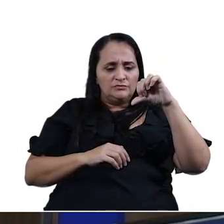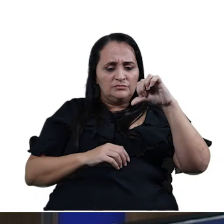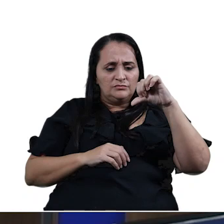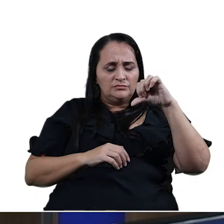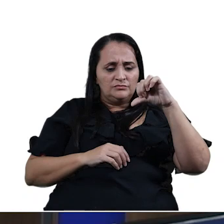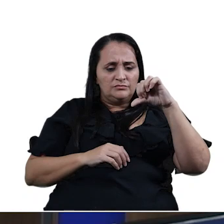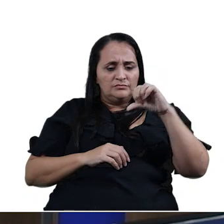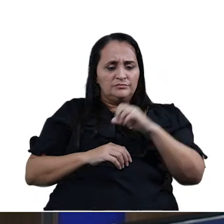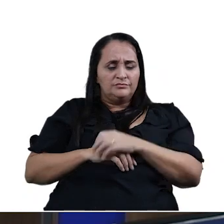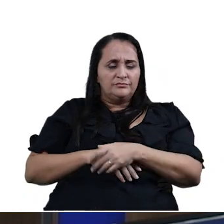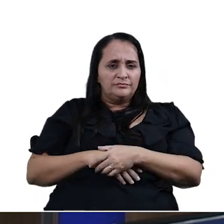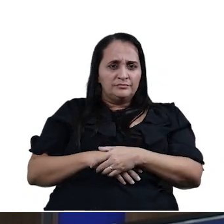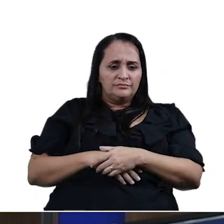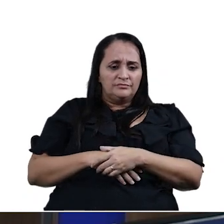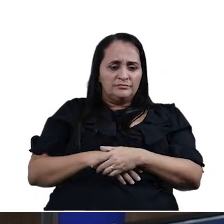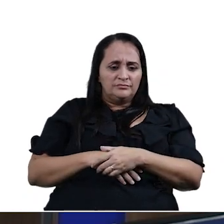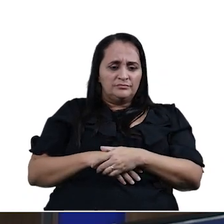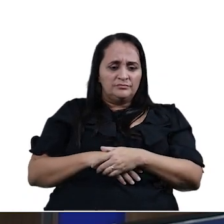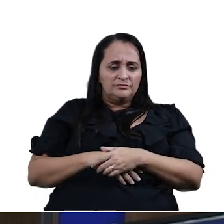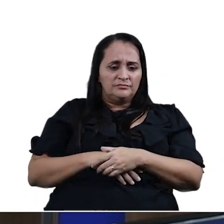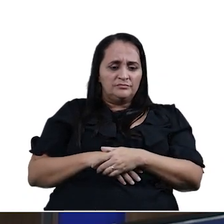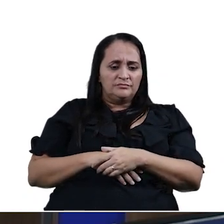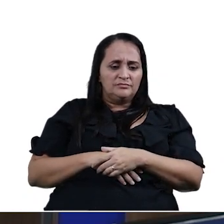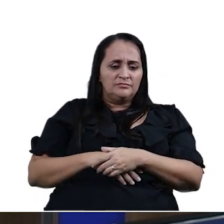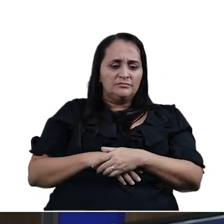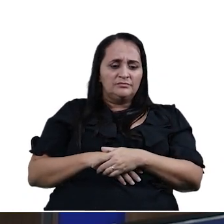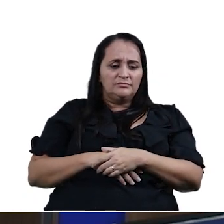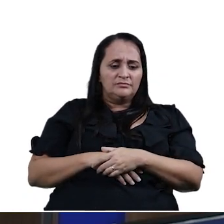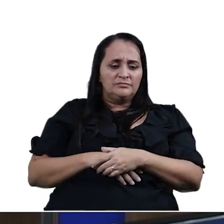hotel, tinha 9 unidades.